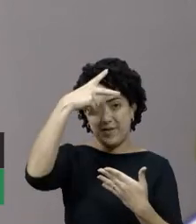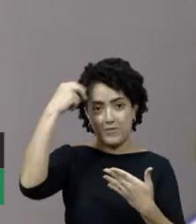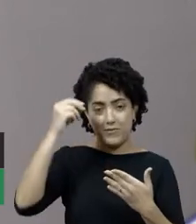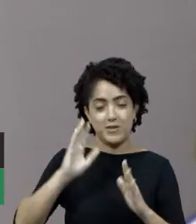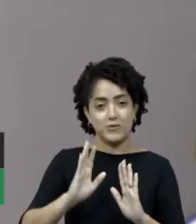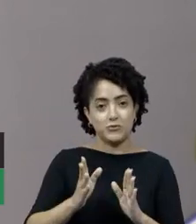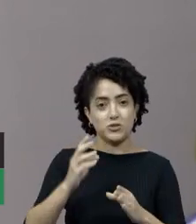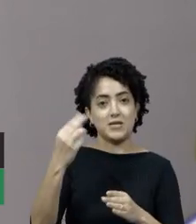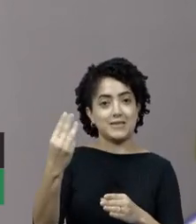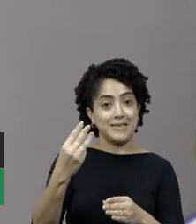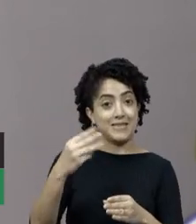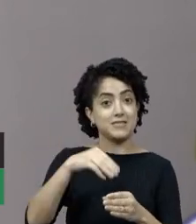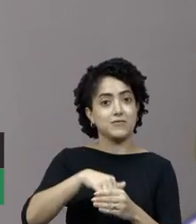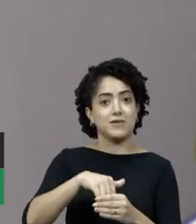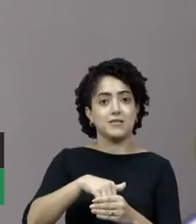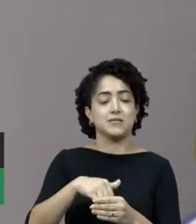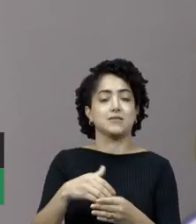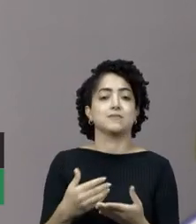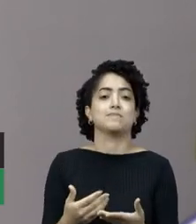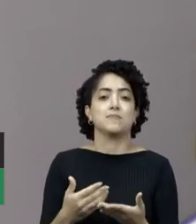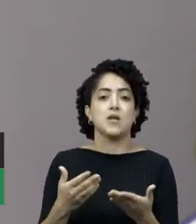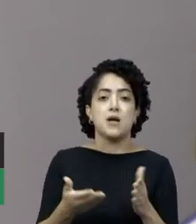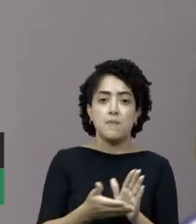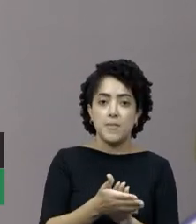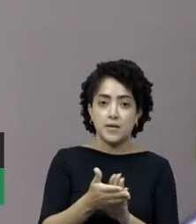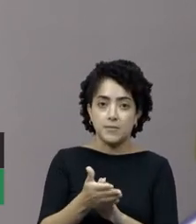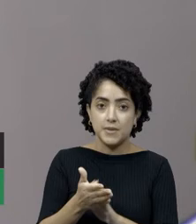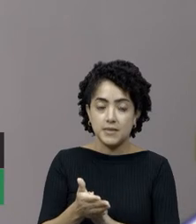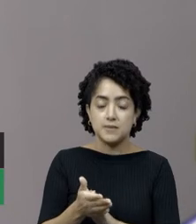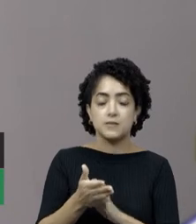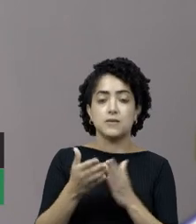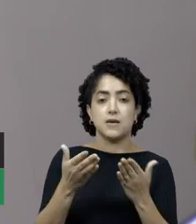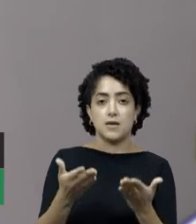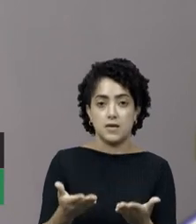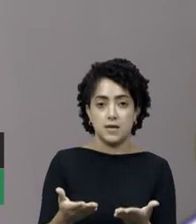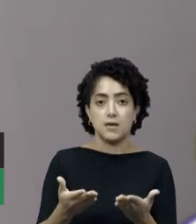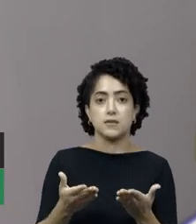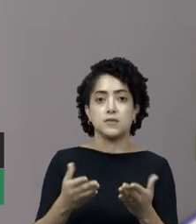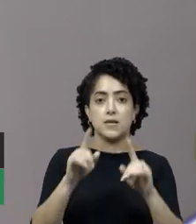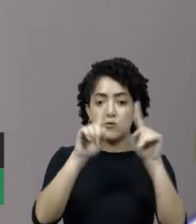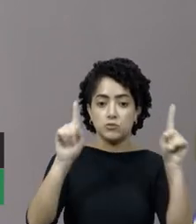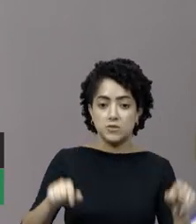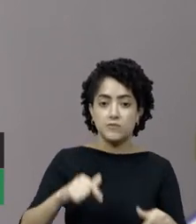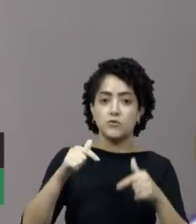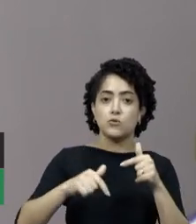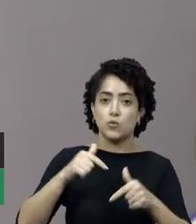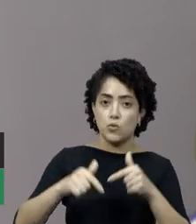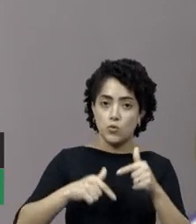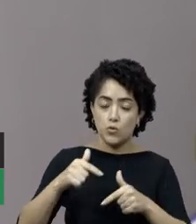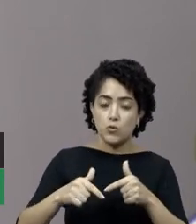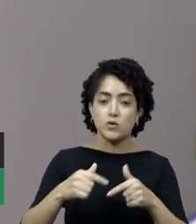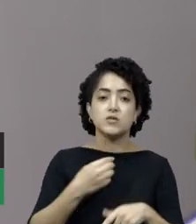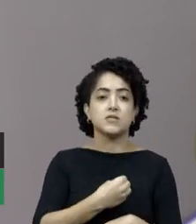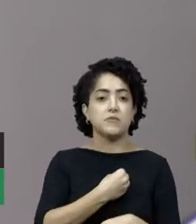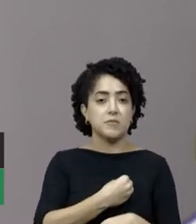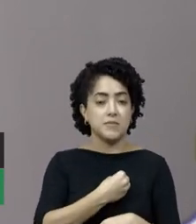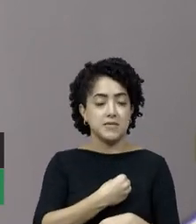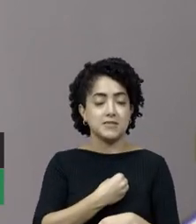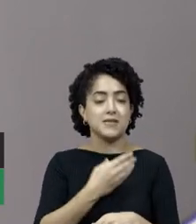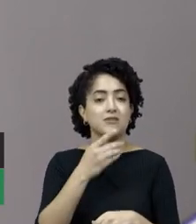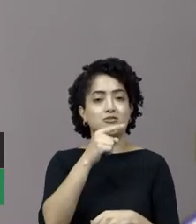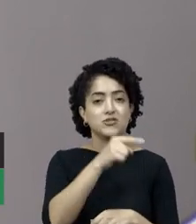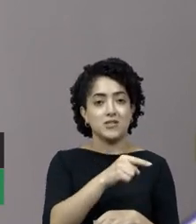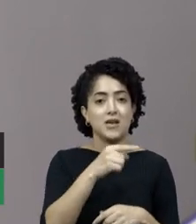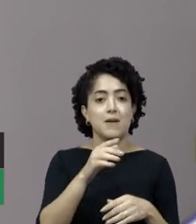mandatos. Eu quero parabenizar a todos os servidores dessa casa que estiveram presentes em Gaspar, né,